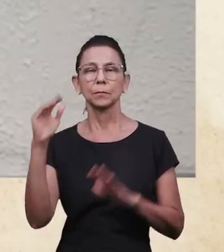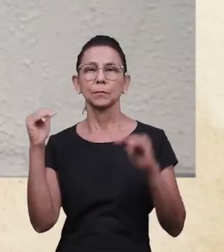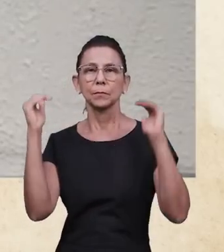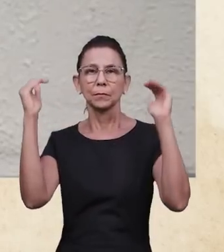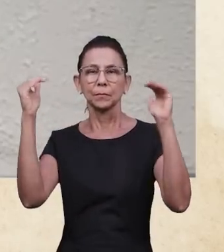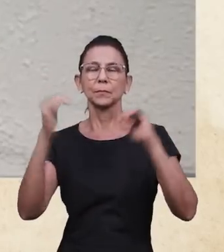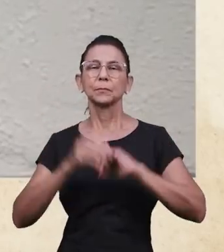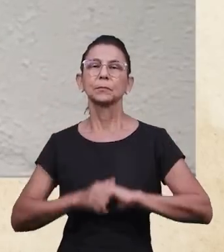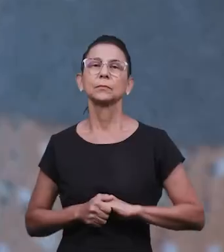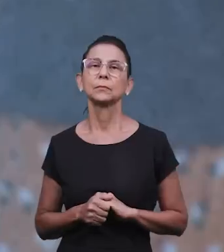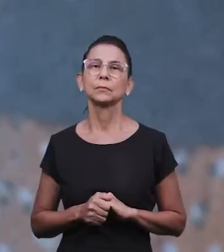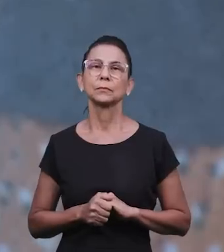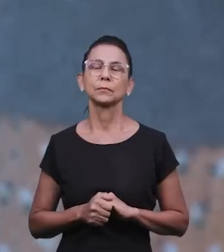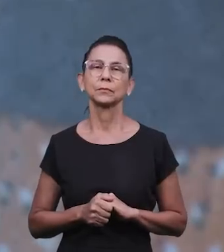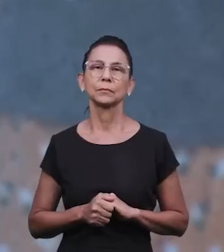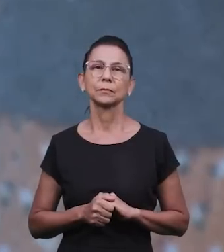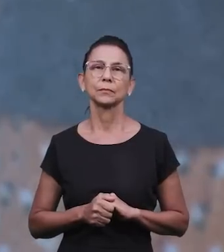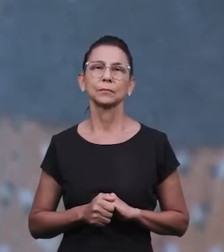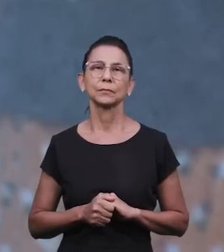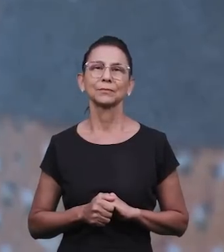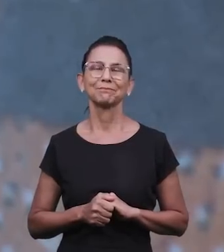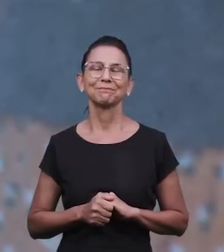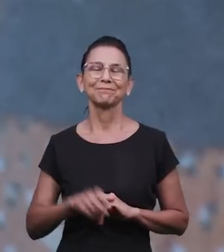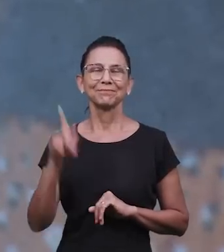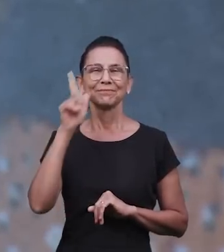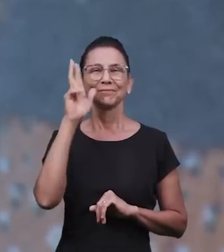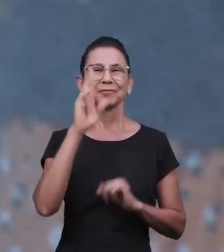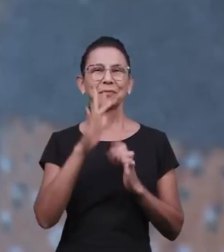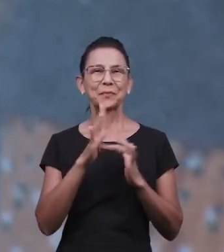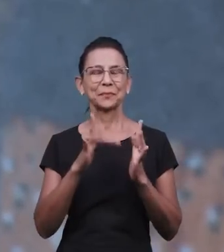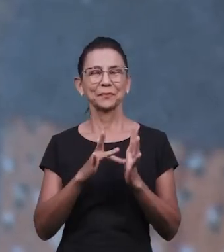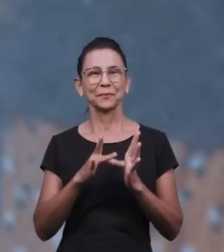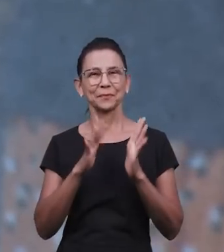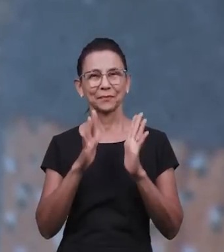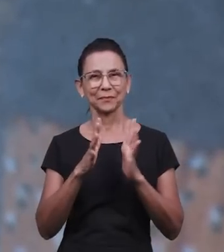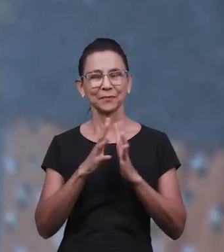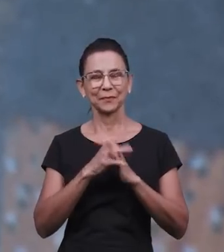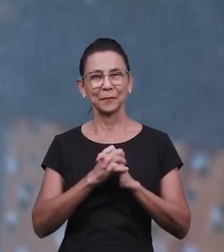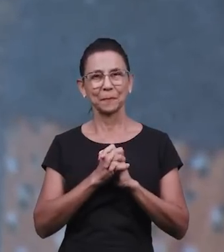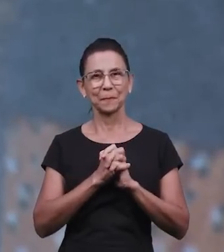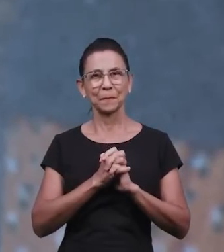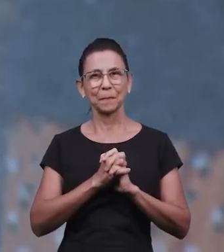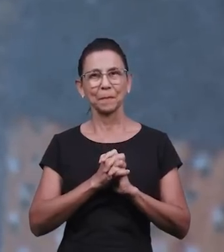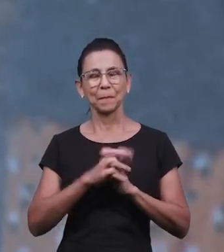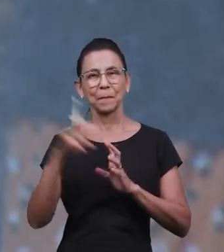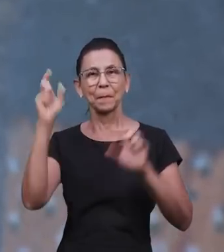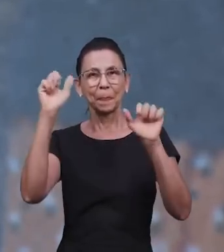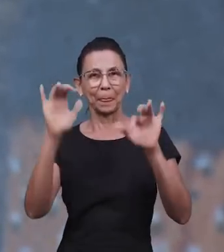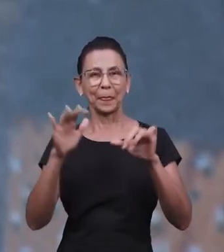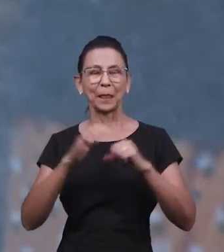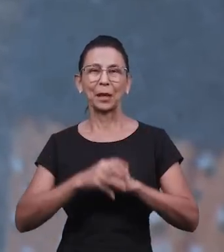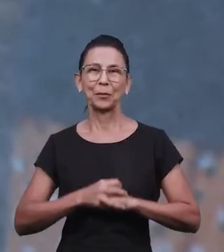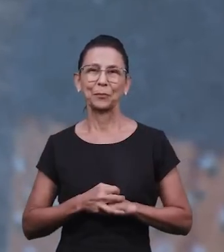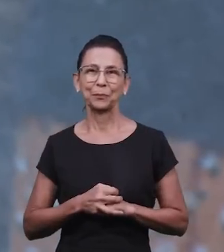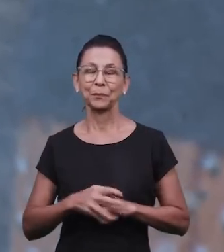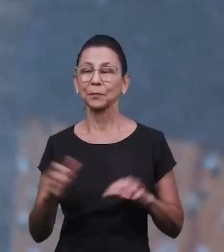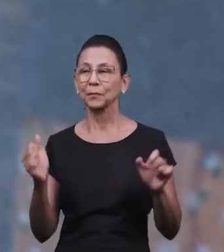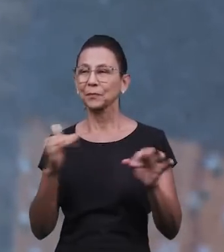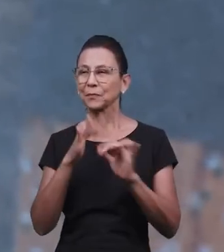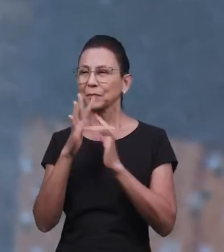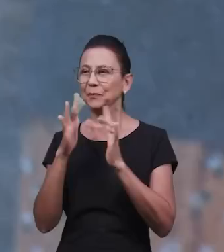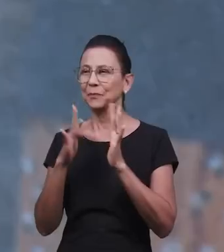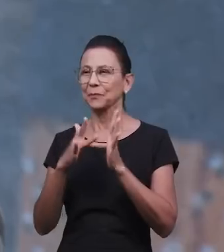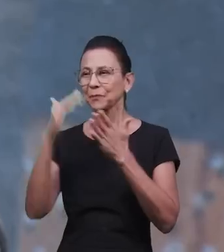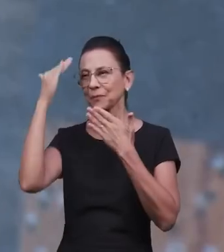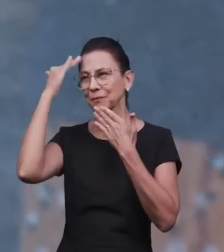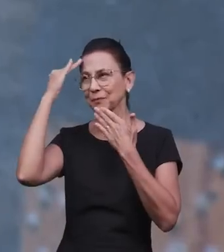Deus vos abençoe. Glória a Jesus. Obrigado, Josiel, pela sua participação, uma bênção. Os nossos novos,